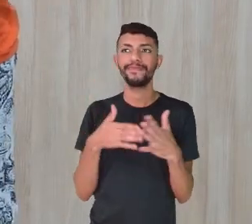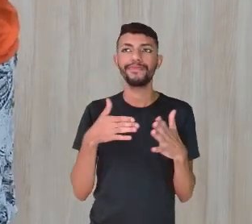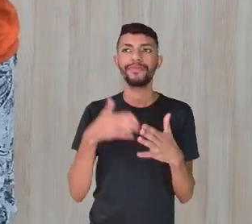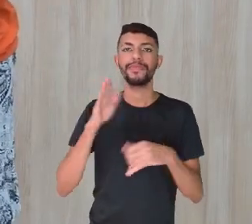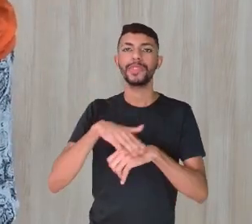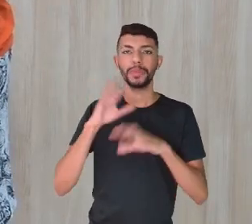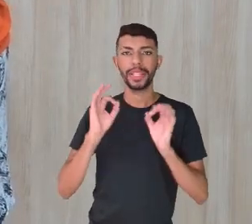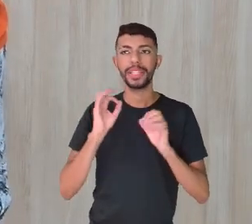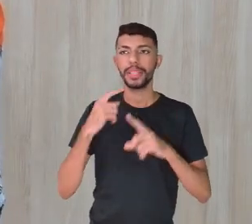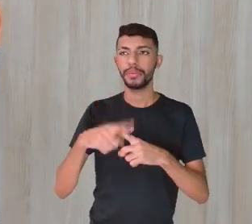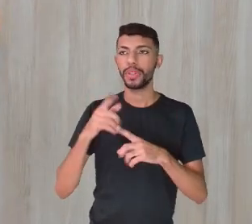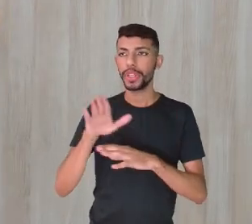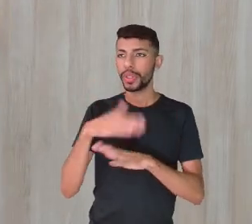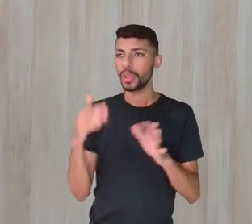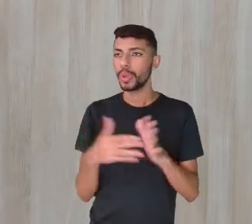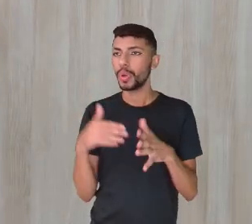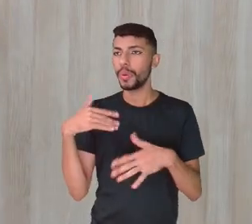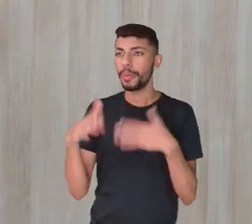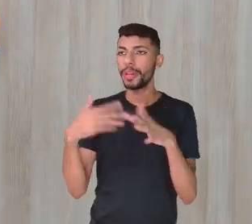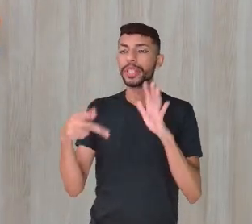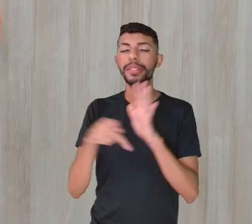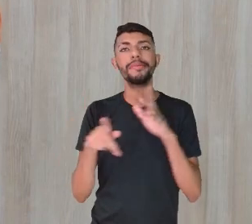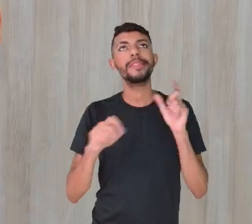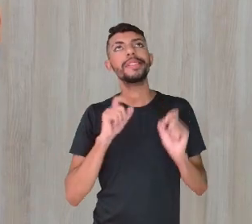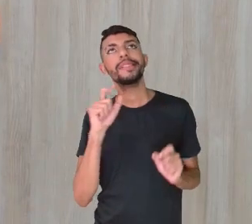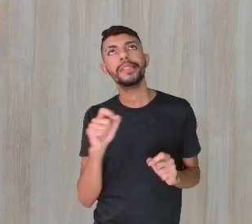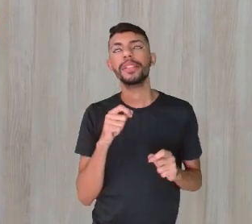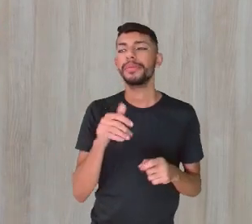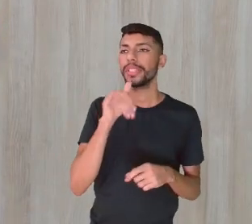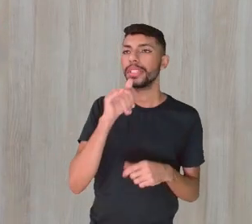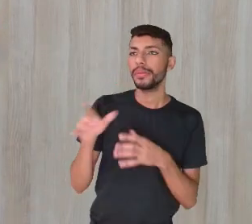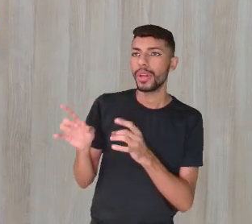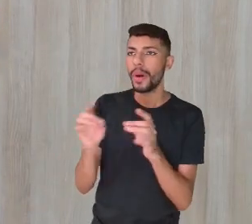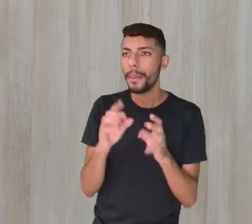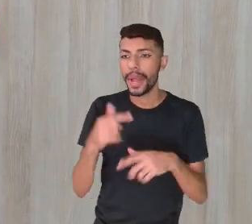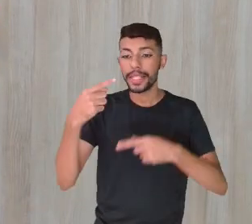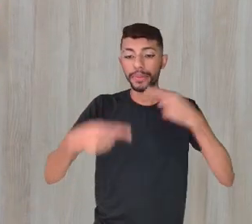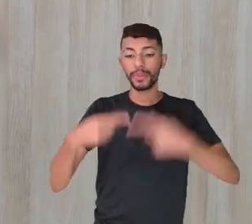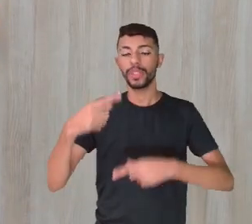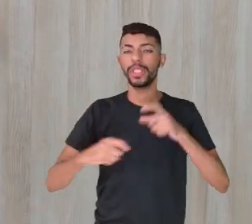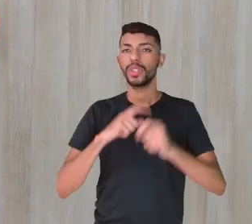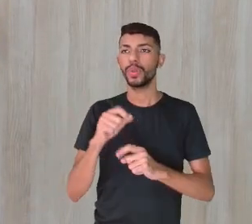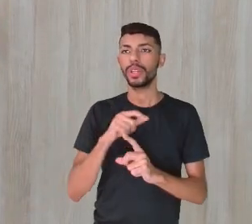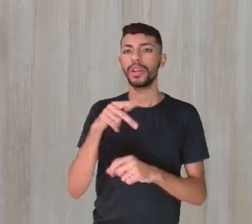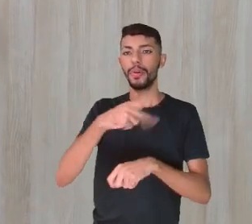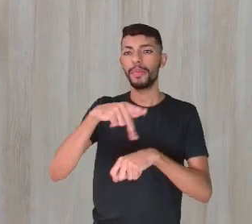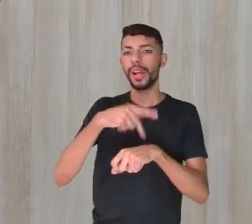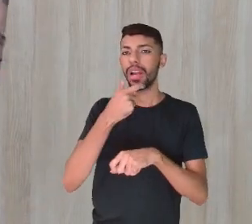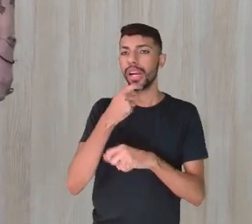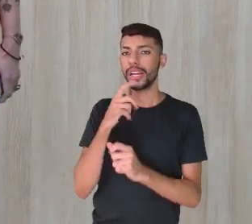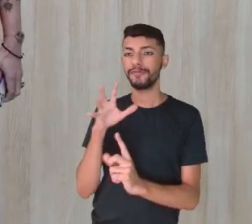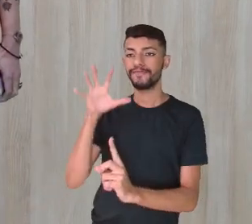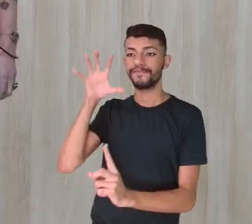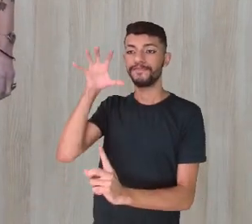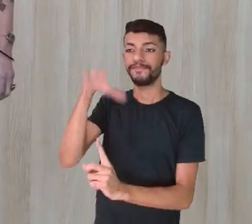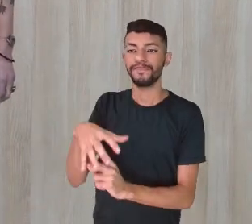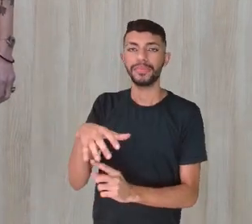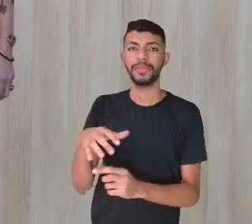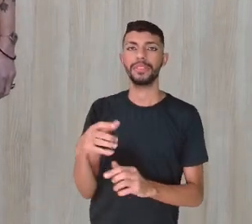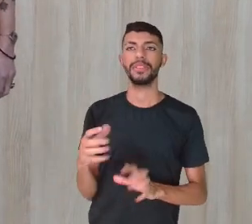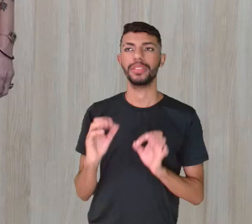o processo de comércio político, a Inglaterra queria intervir. Então, olha